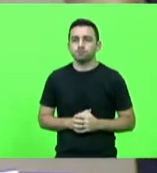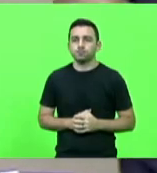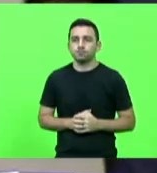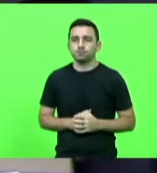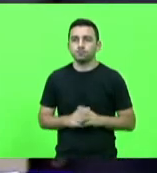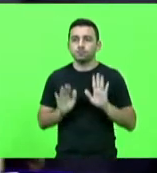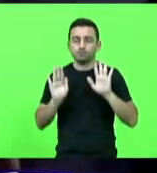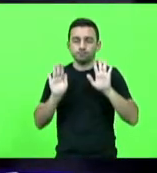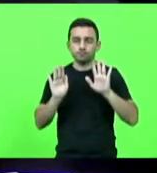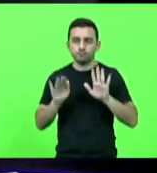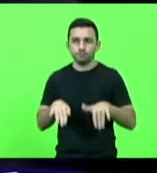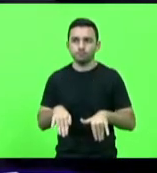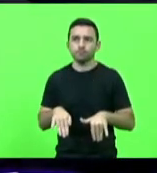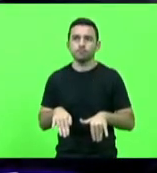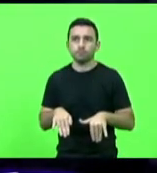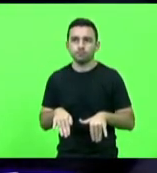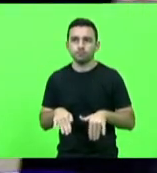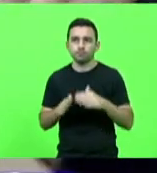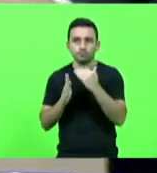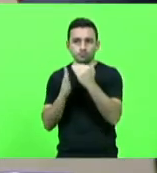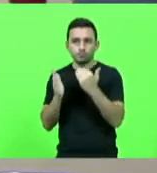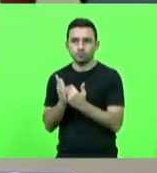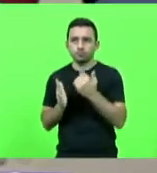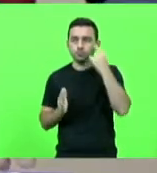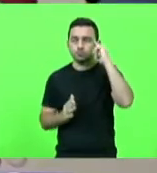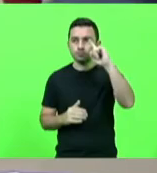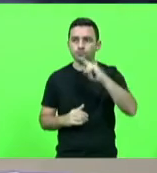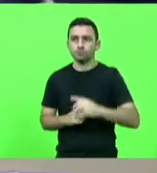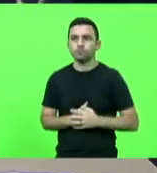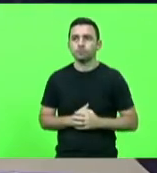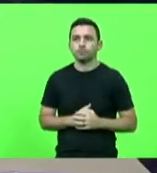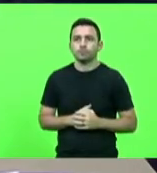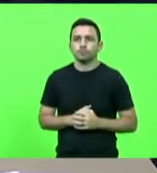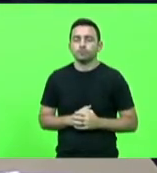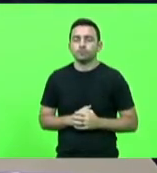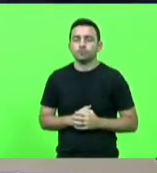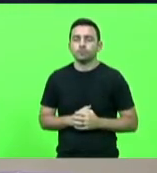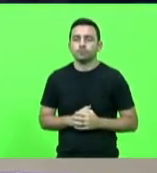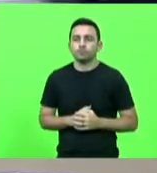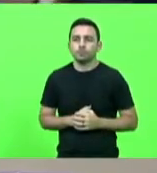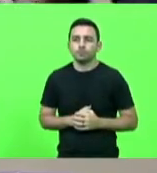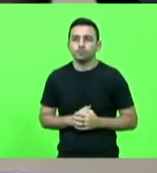Fim da ordem do dia.